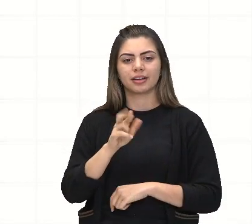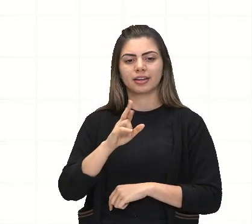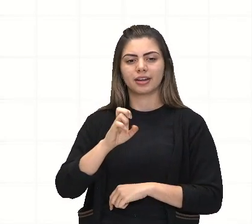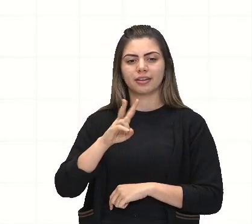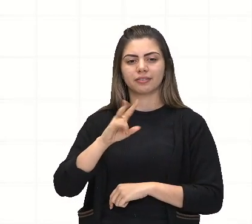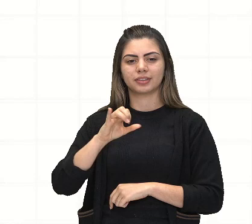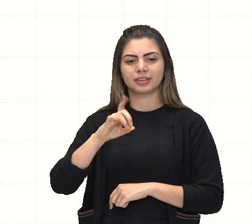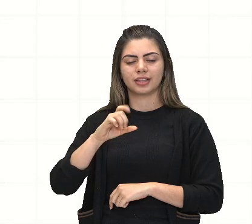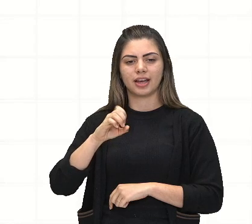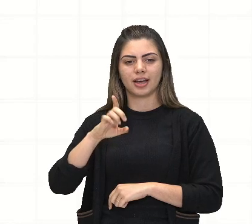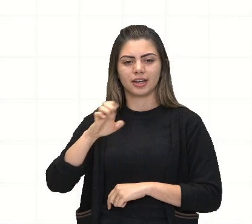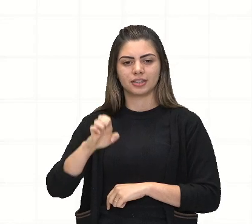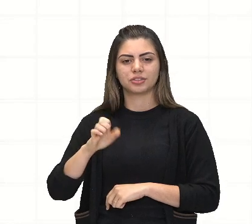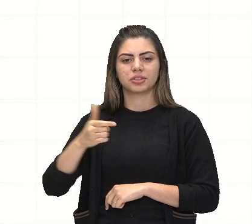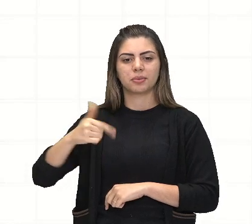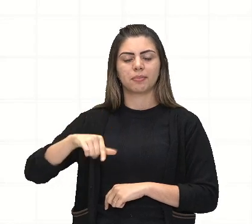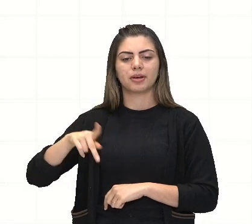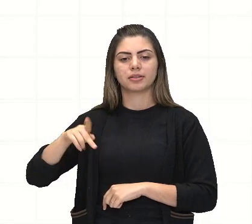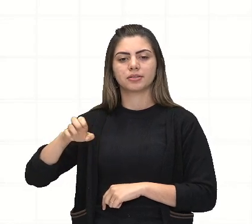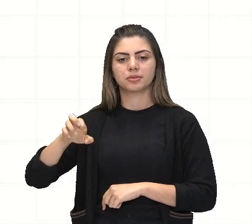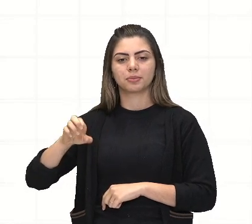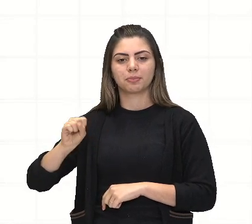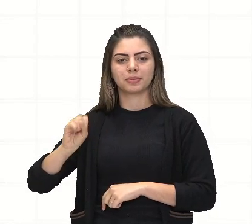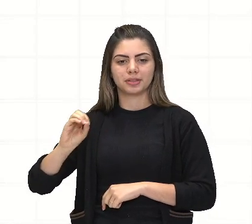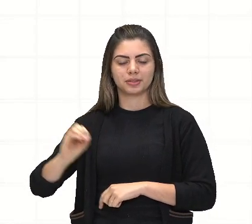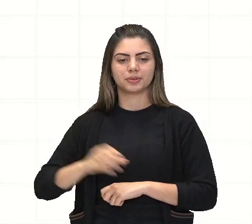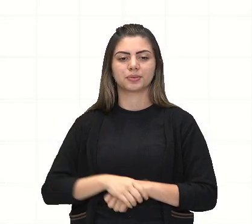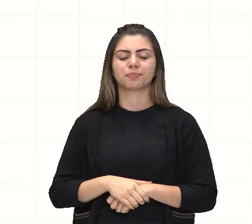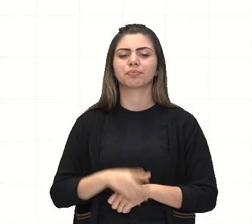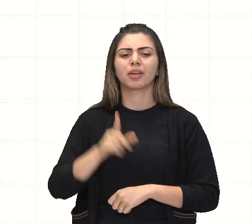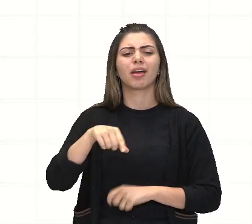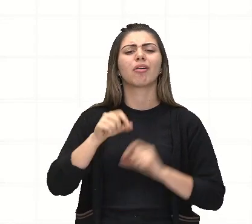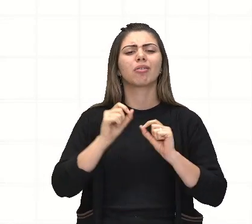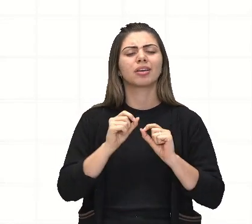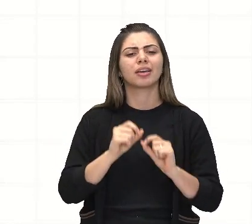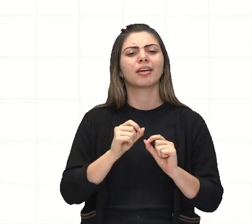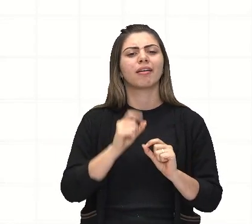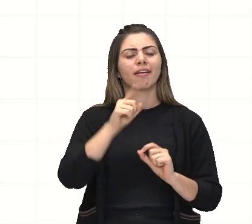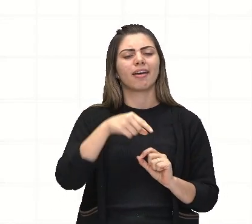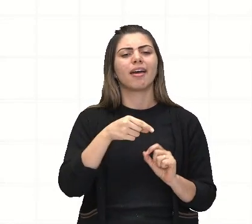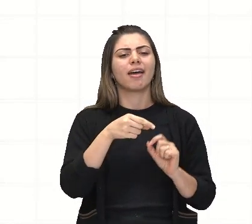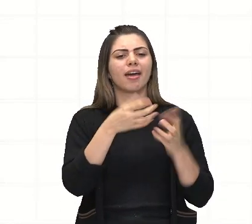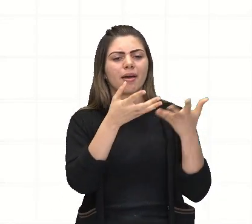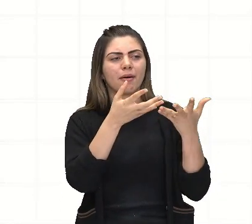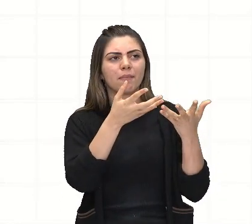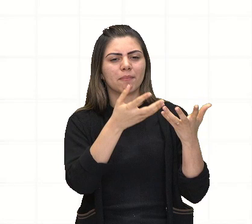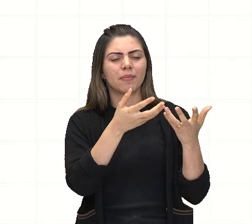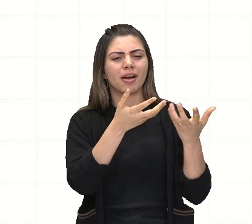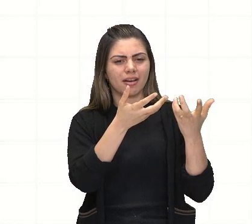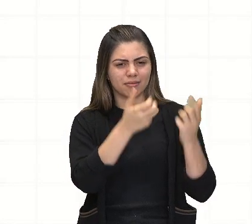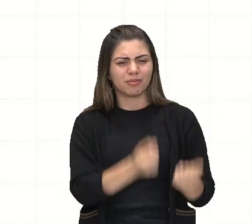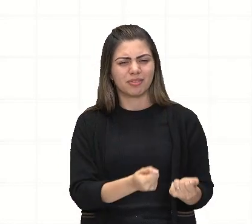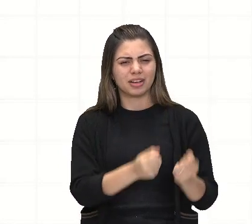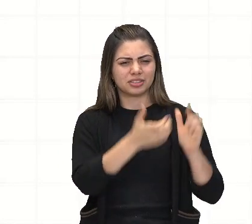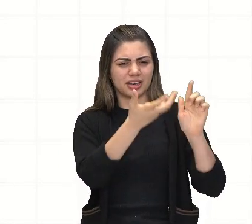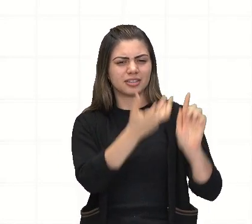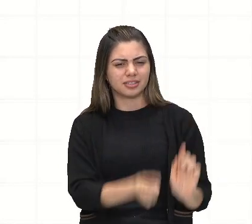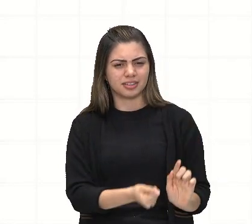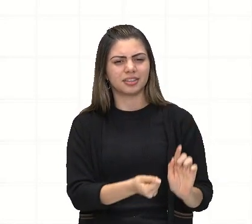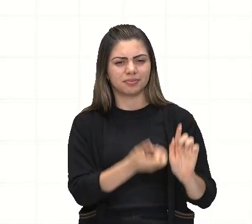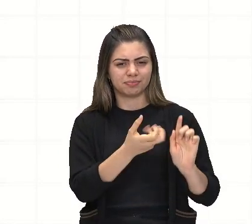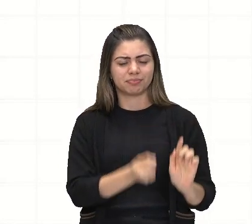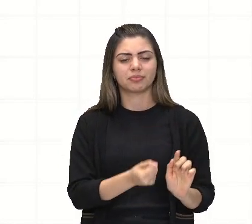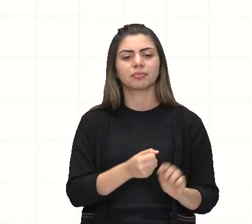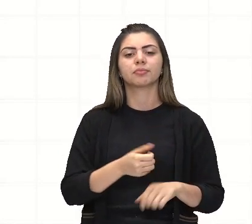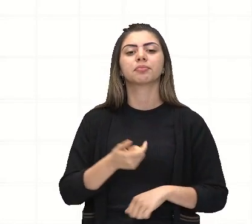a gravidade, que é uma força, certo? E o peso. Então, é claro que essas coisas